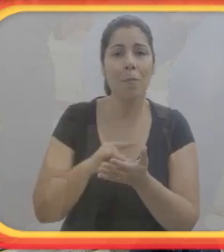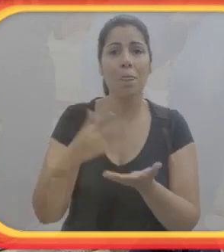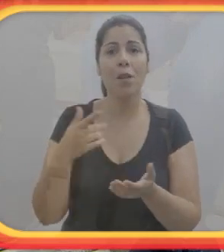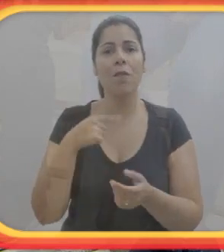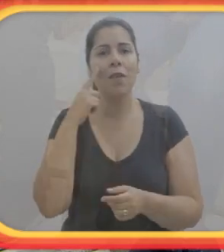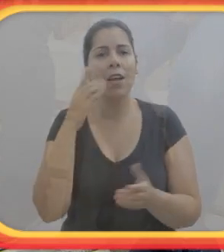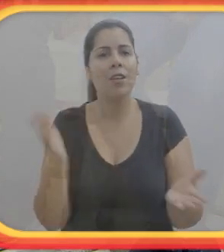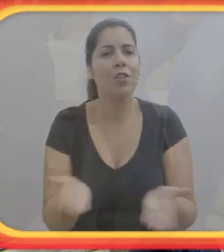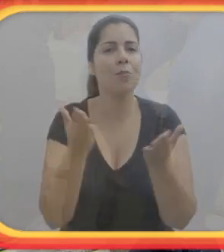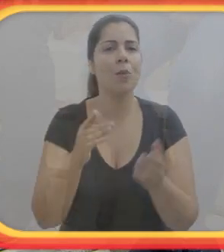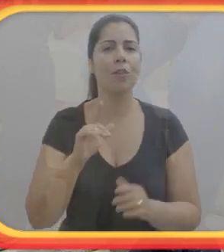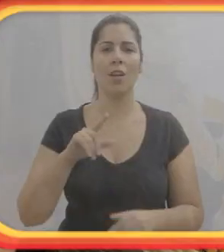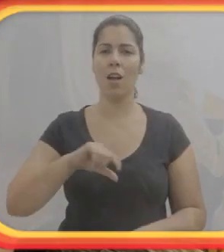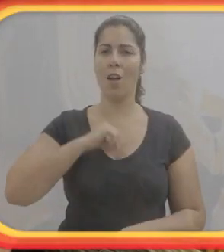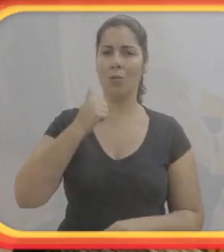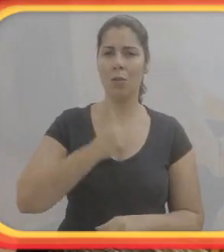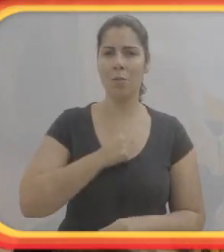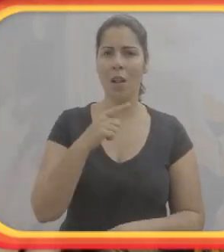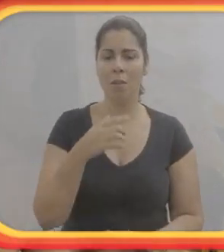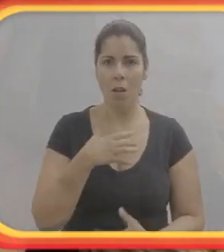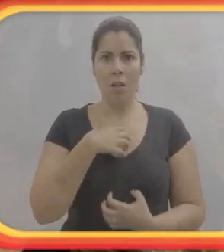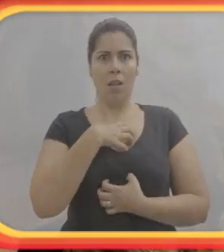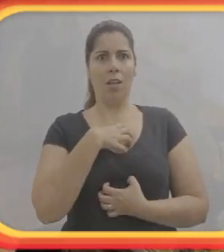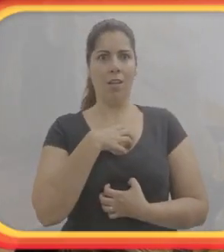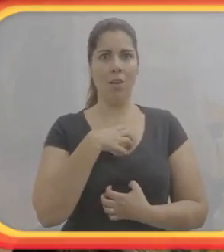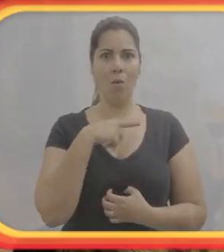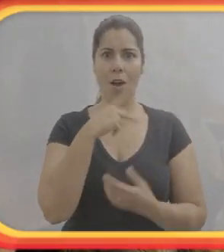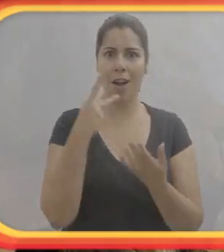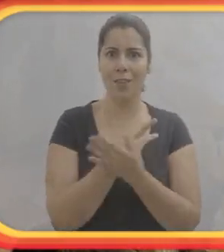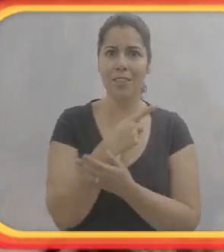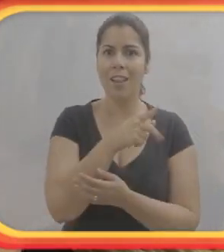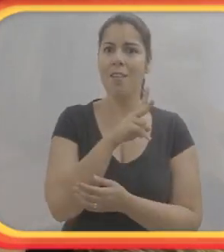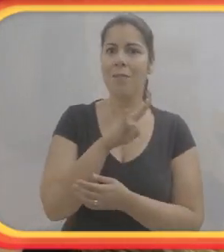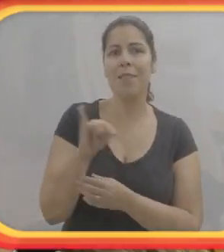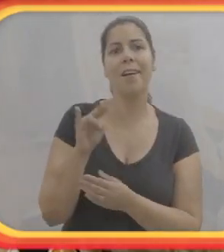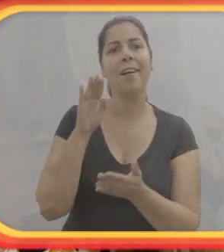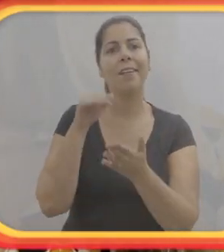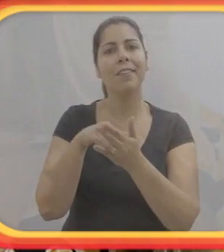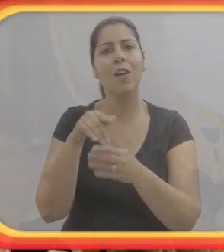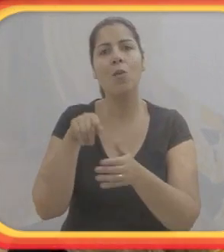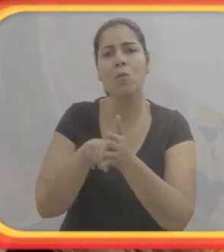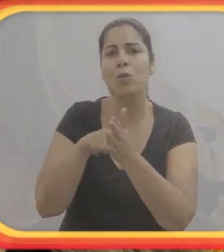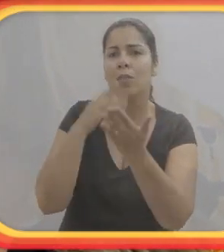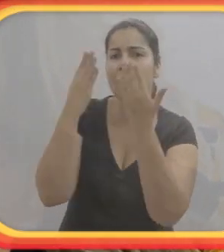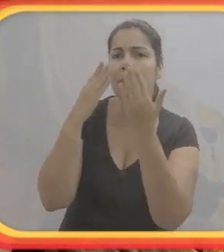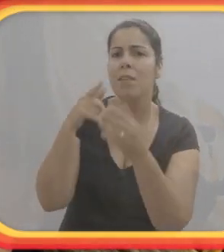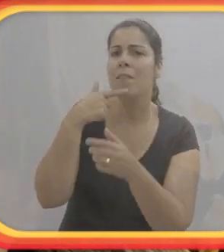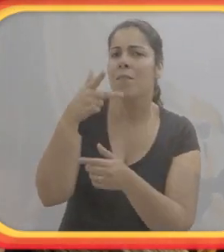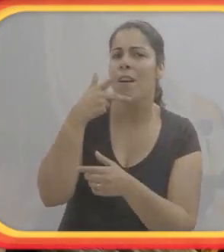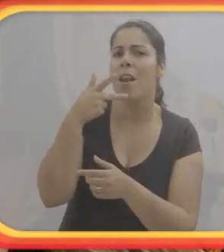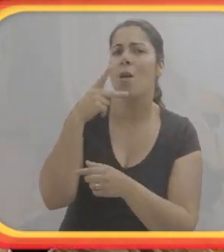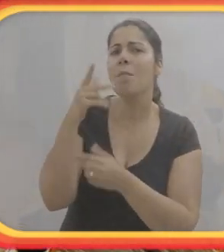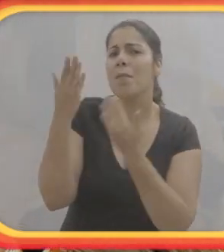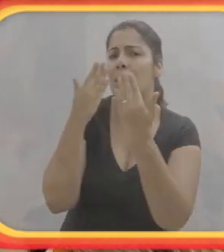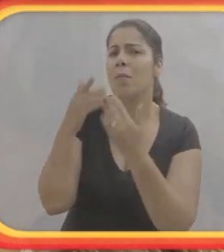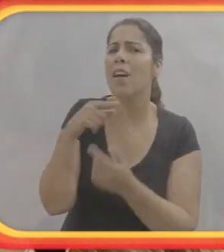ele pode vir a se casar. E a mãe desse personagem fica muito angustiada com aquilo, porque